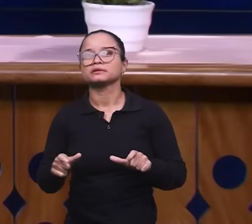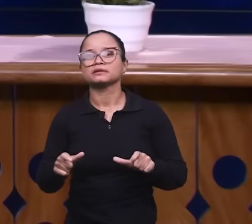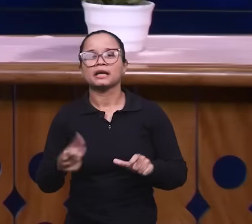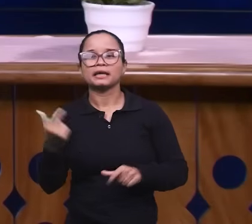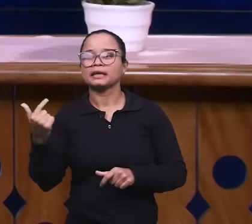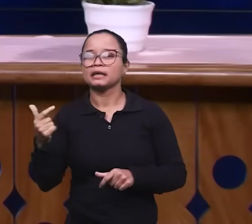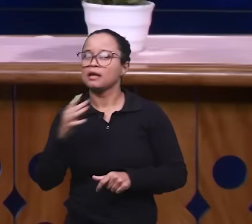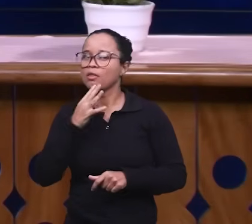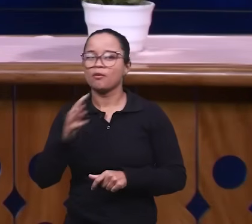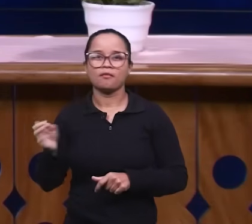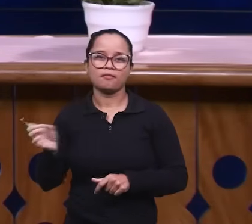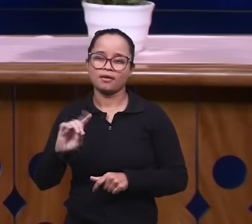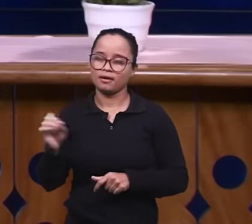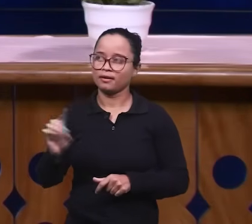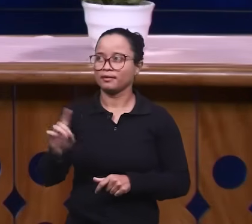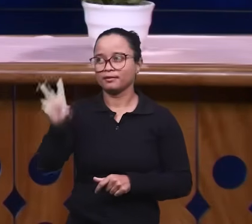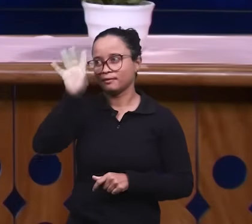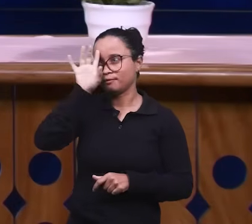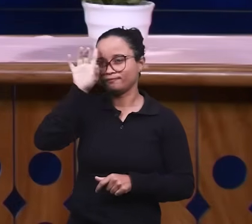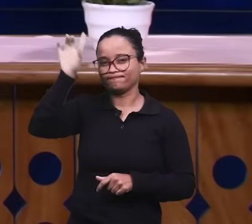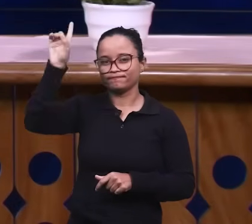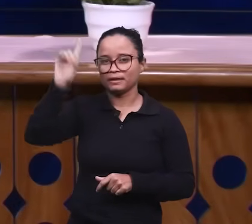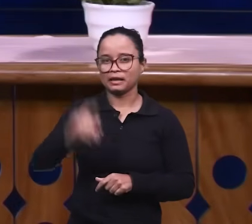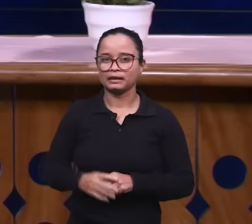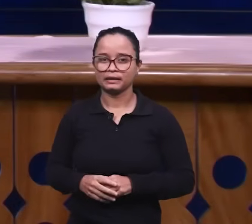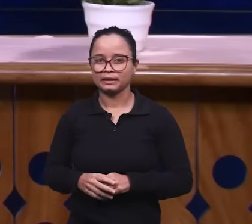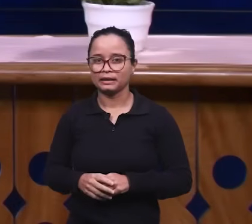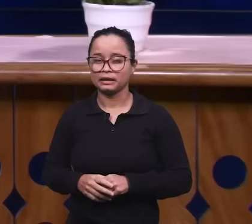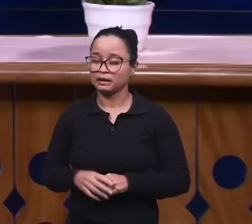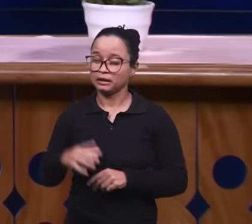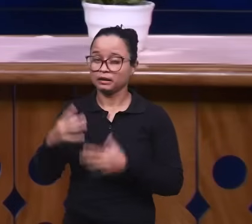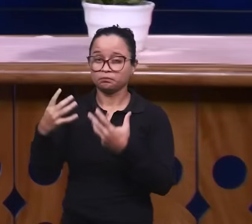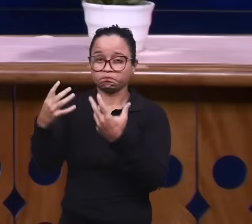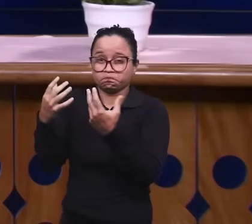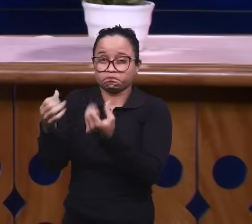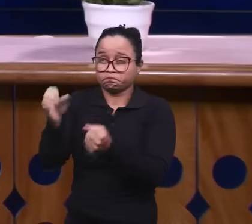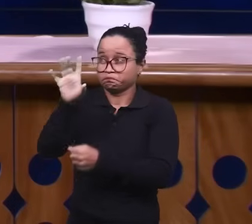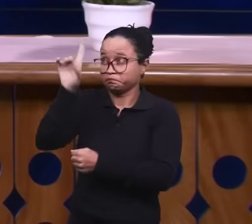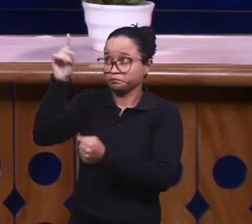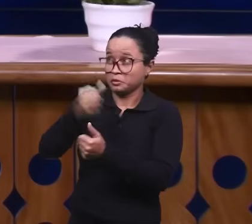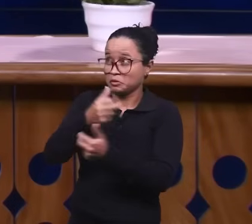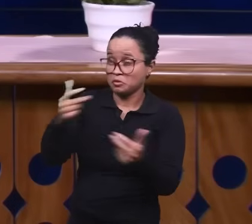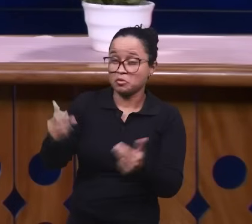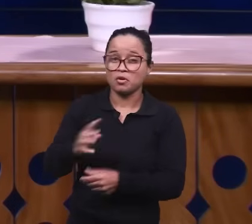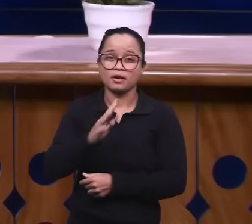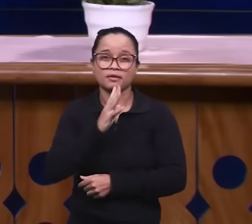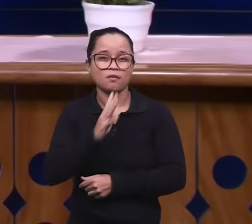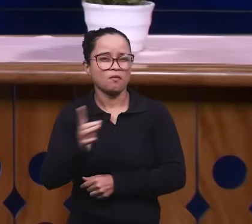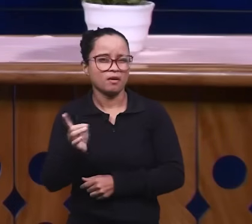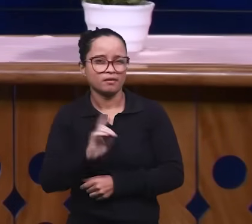que não têm conhecimento das coisas de Deus, que não são afeitas às coisas de Deus, não têm o conhecimento.